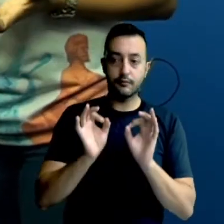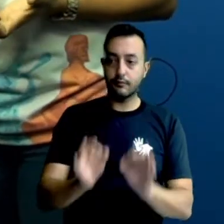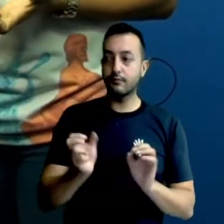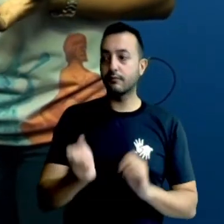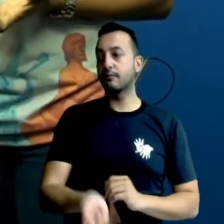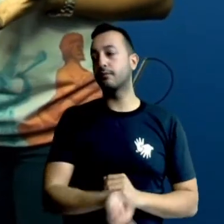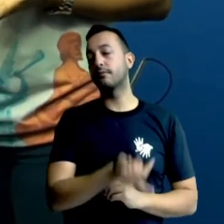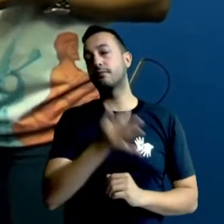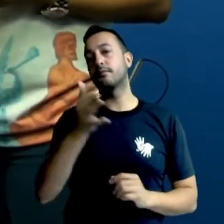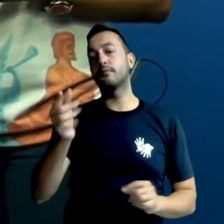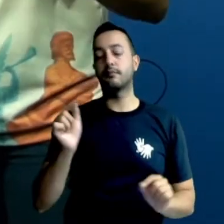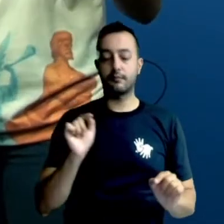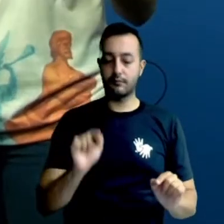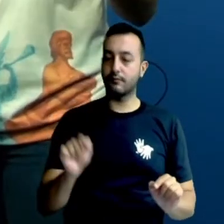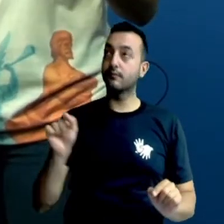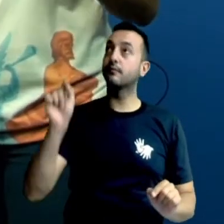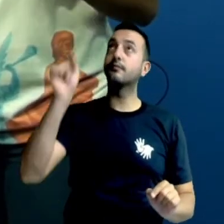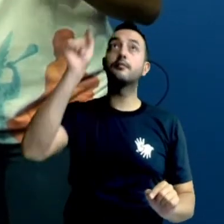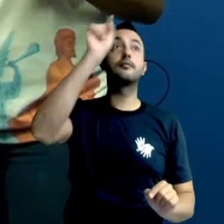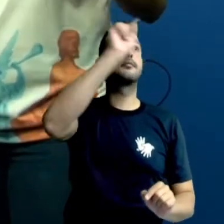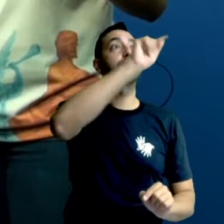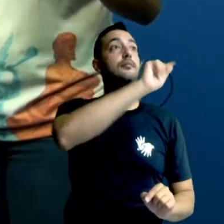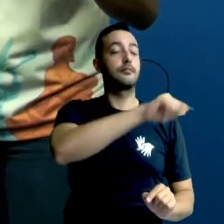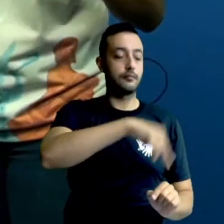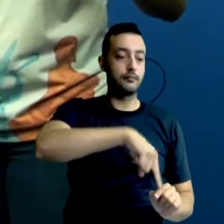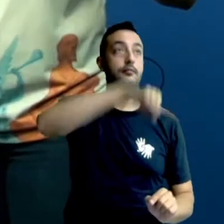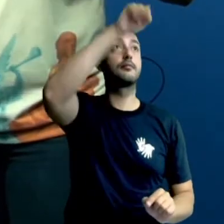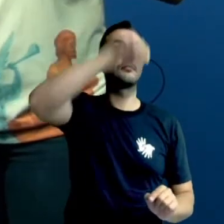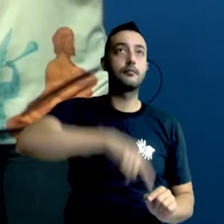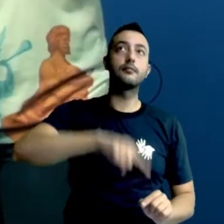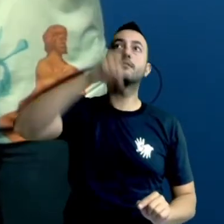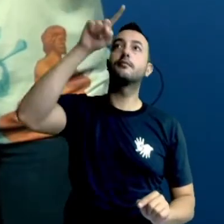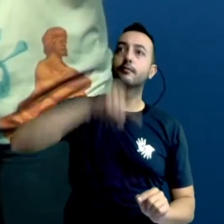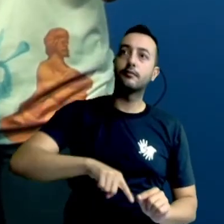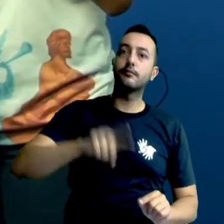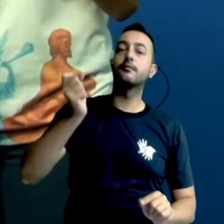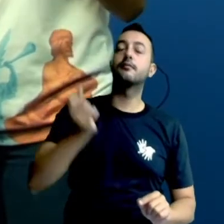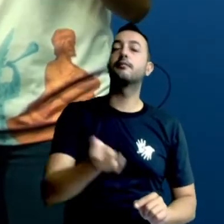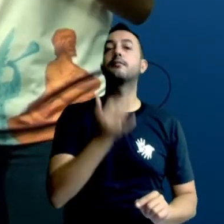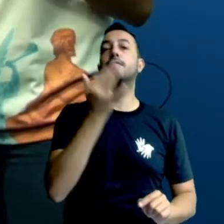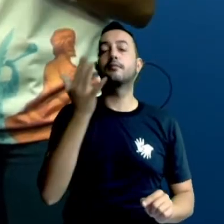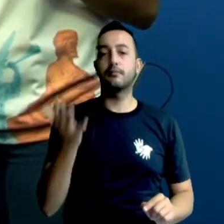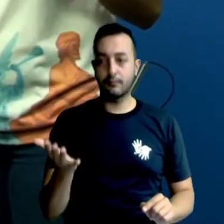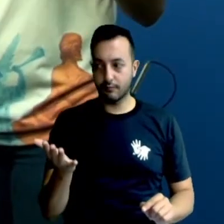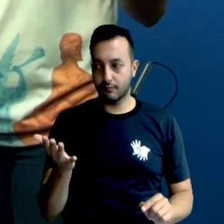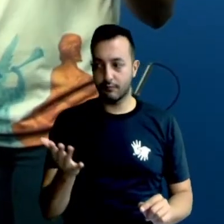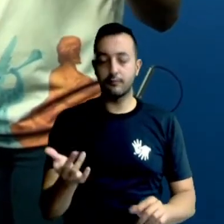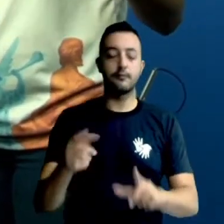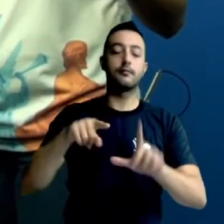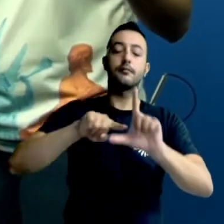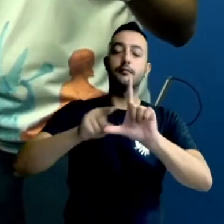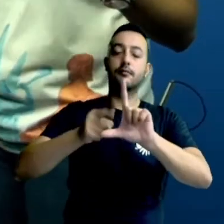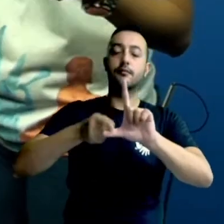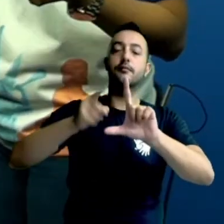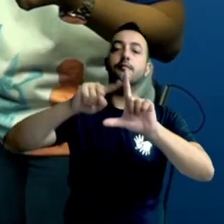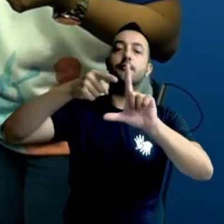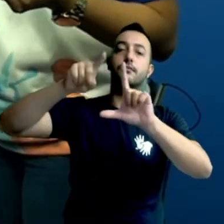quantas diagonais tem um polígono. Esses ângulos internos que a gente falou, né? Todos eles,